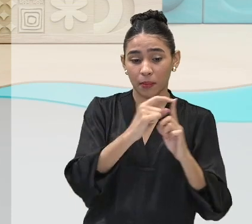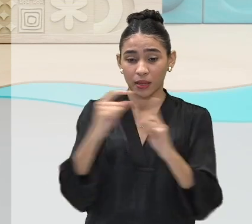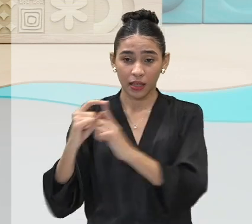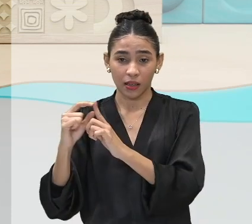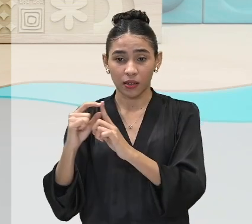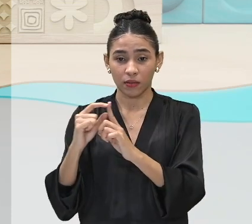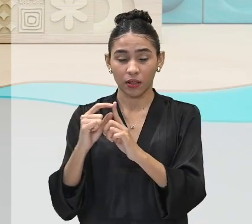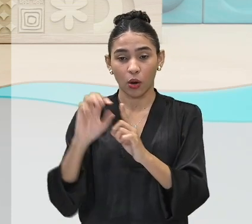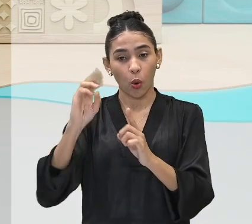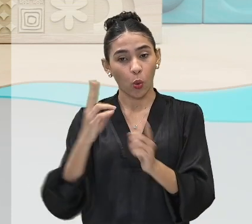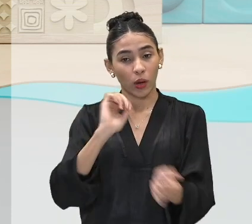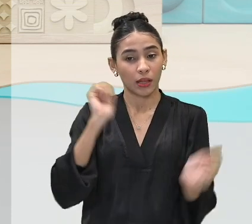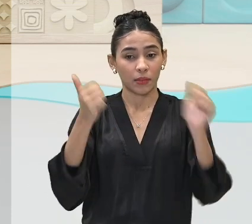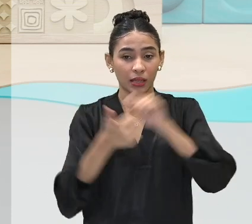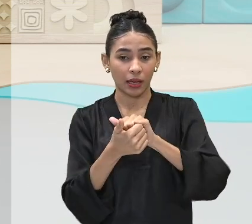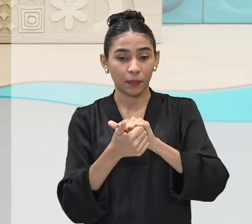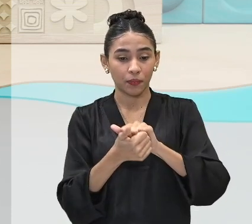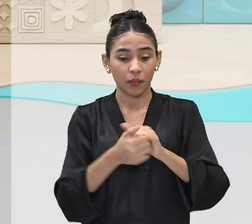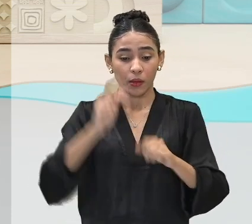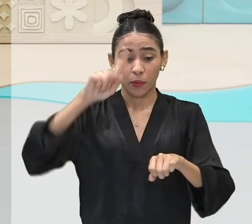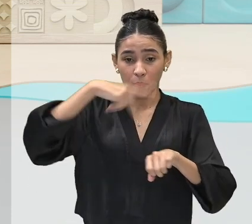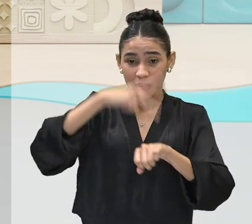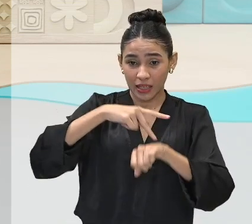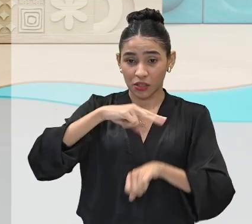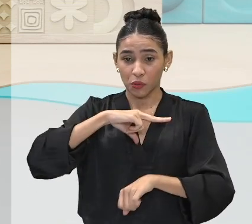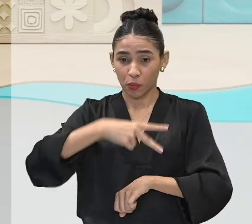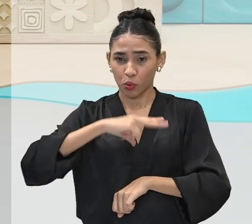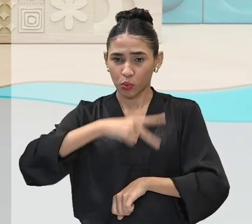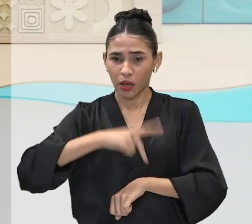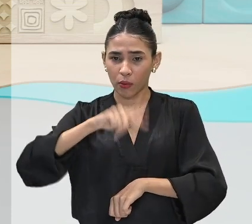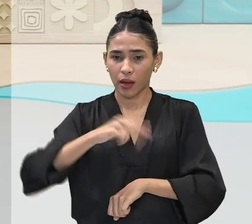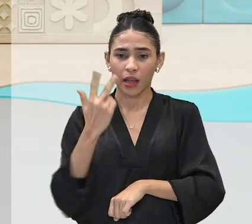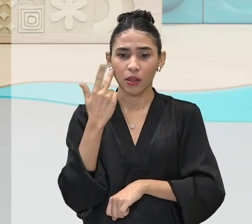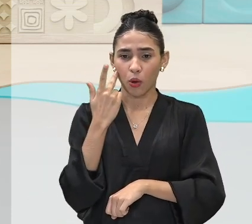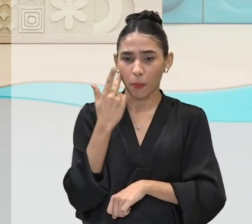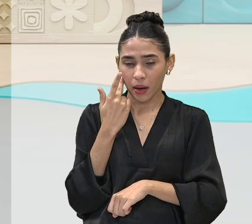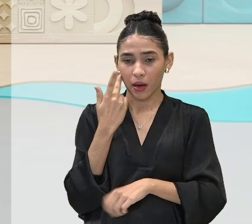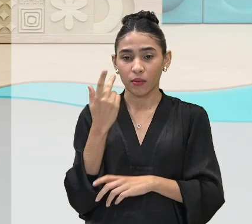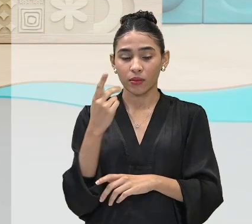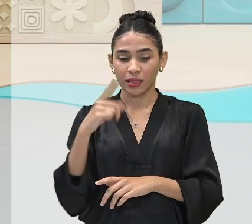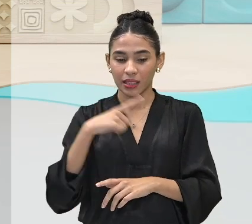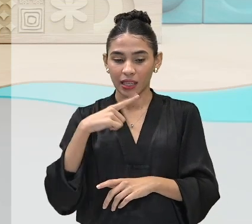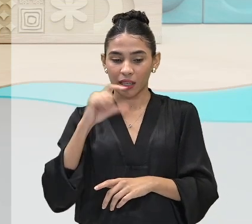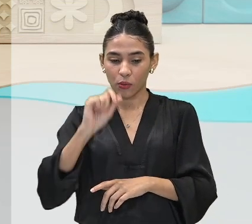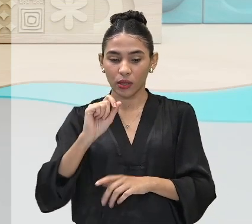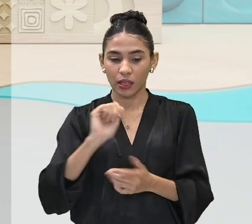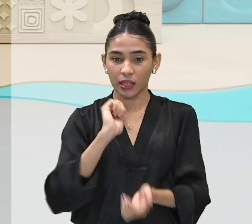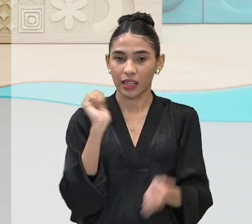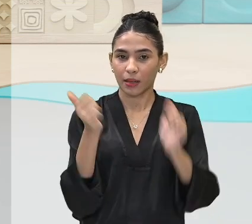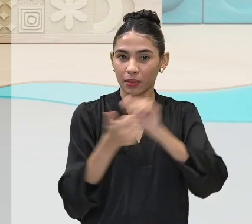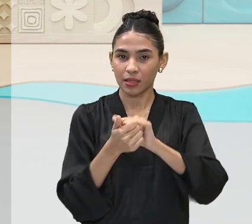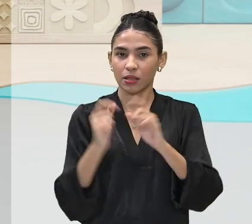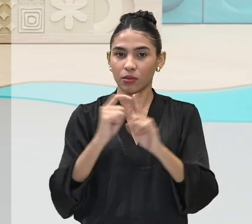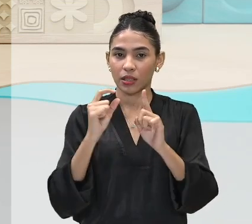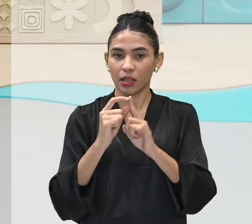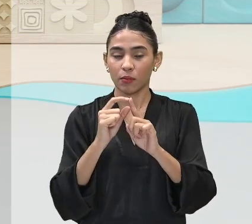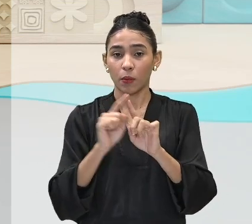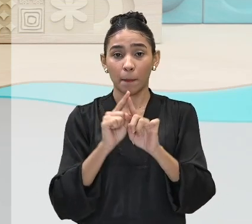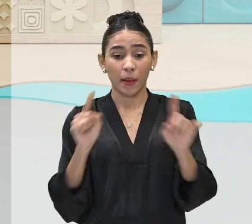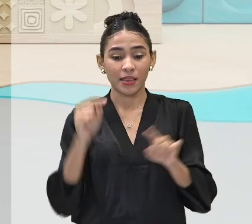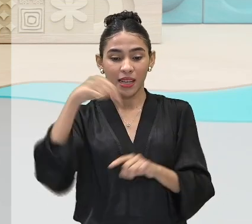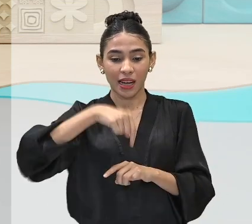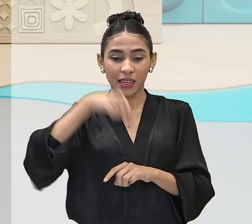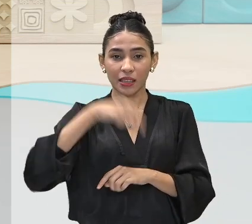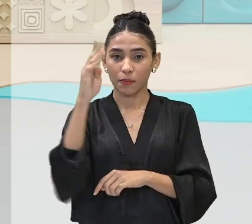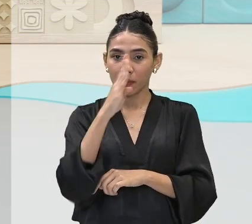esse correspondente. Portugal é bem comum que haja essa tradução desses termos. Já no Brasil, a gente